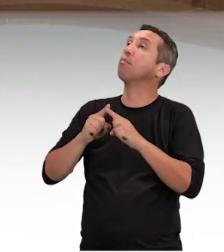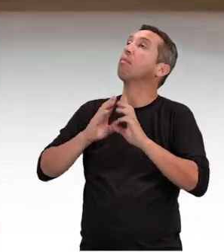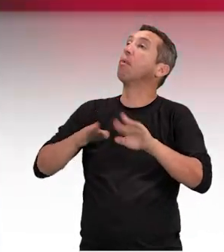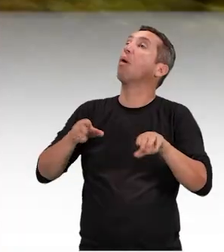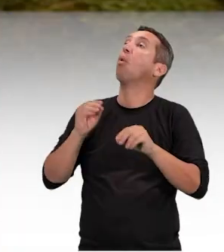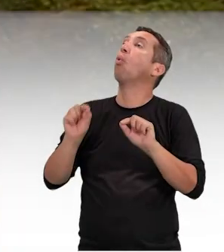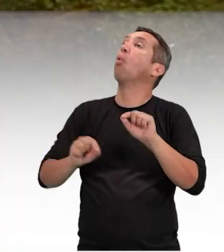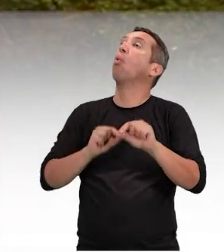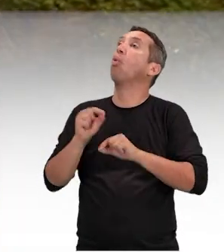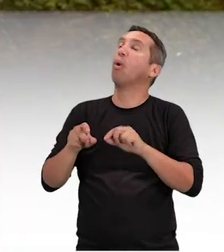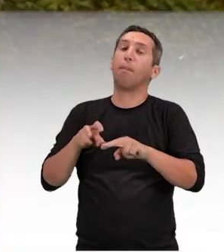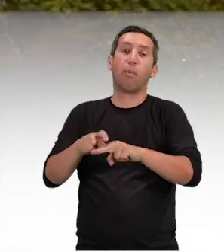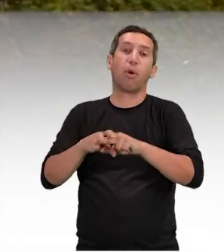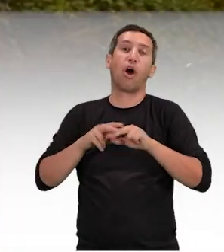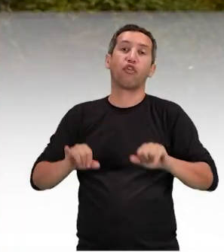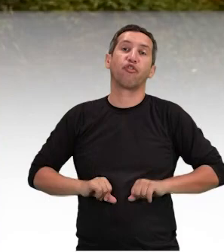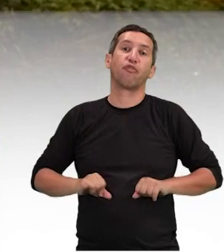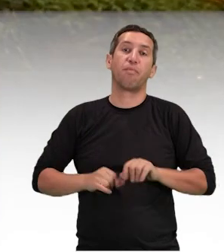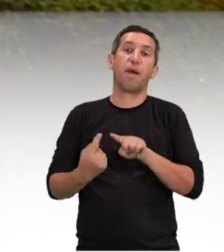vividas.